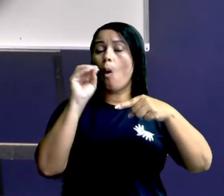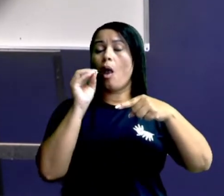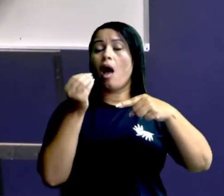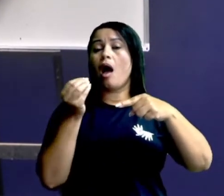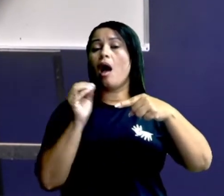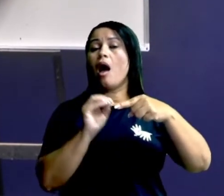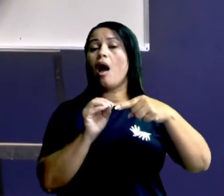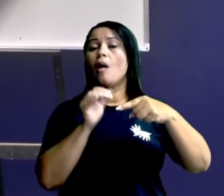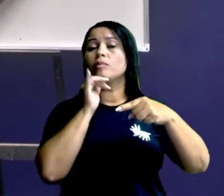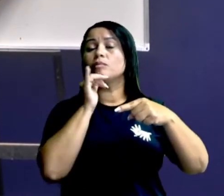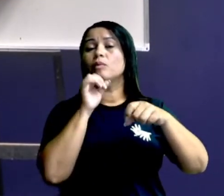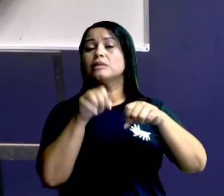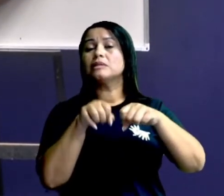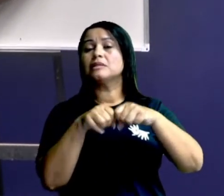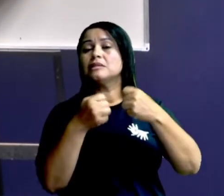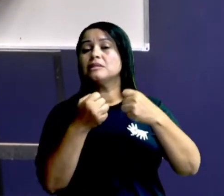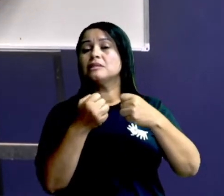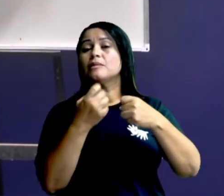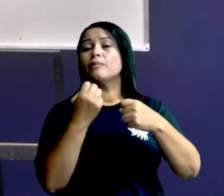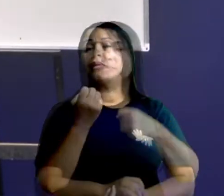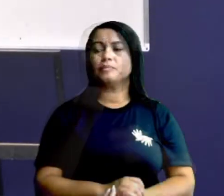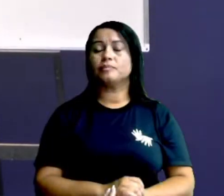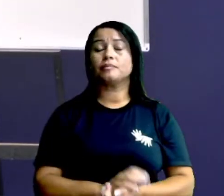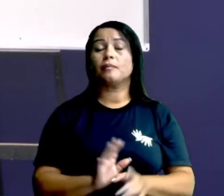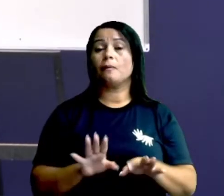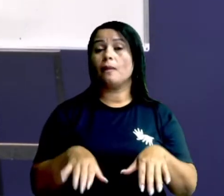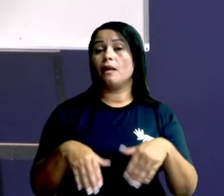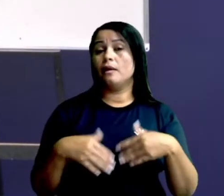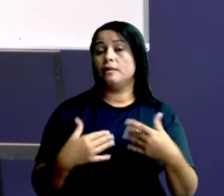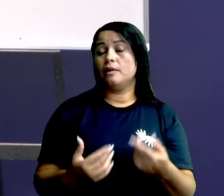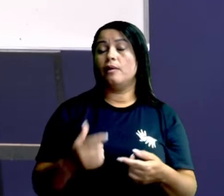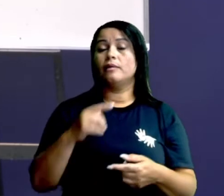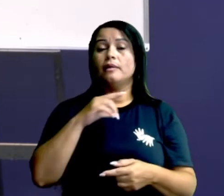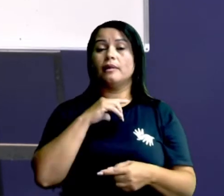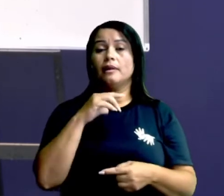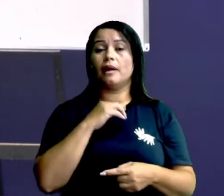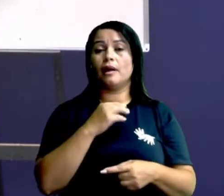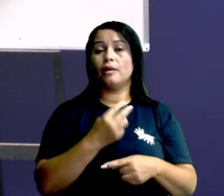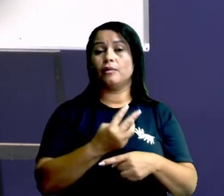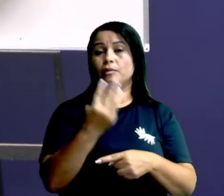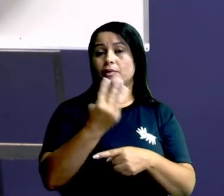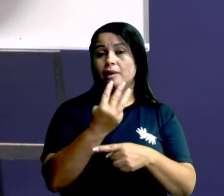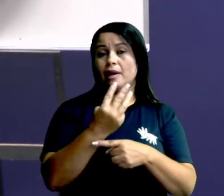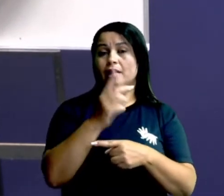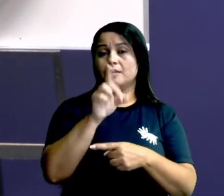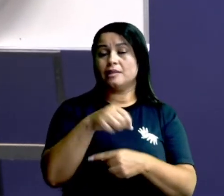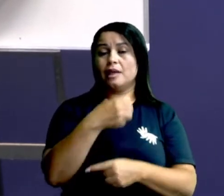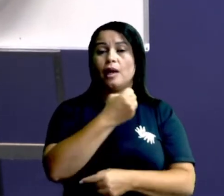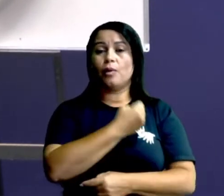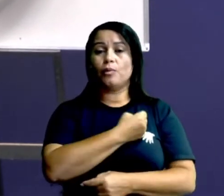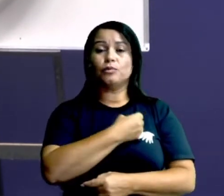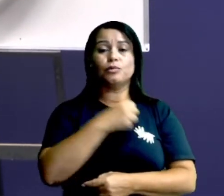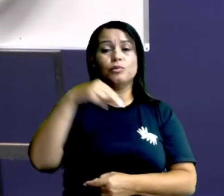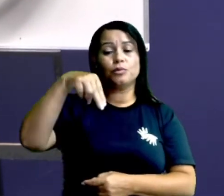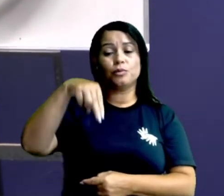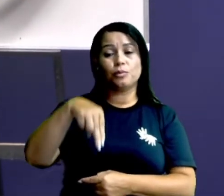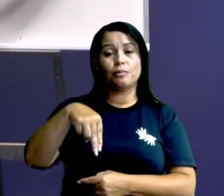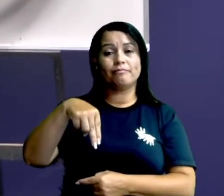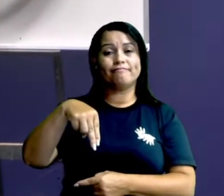quebrado por 10. Então, 3 é o nosso